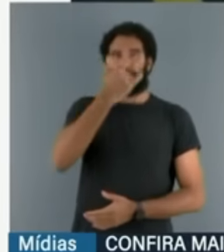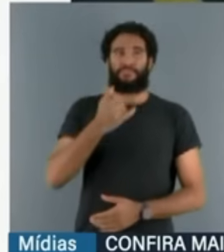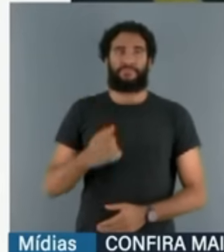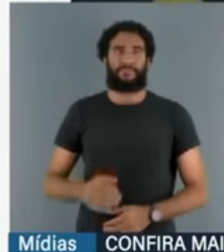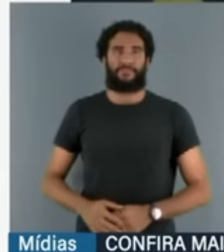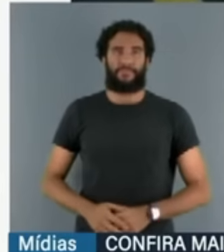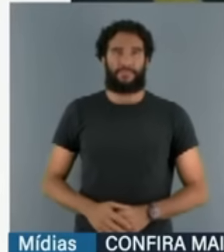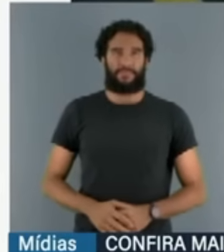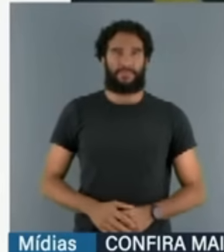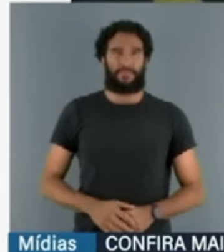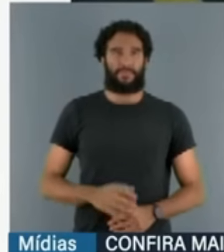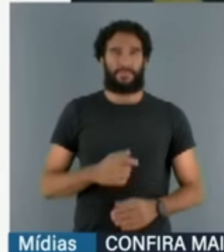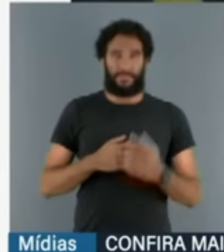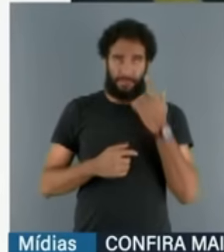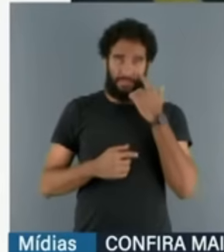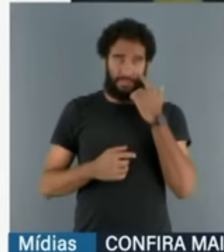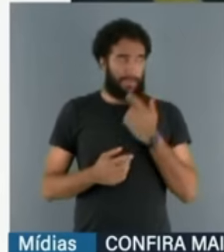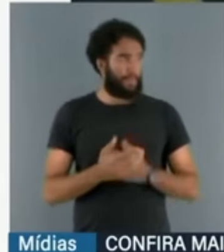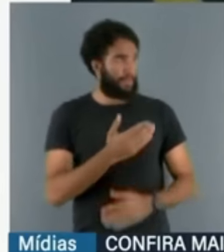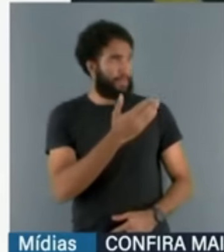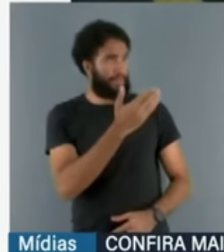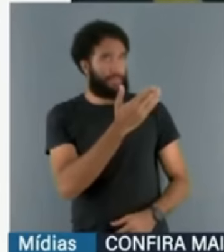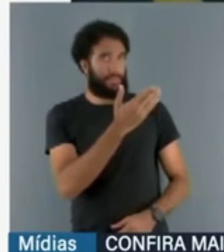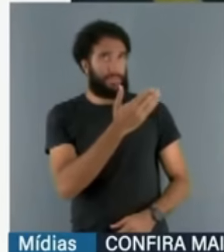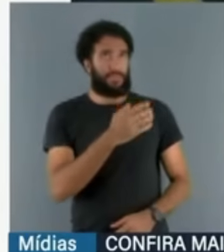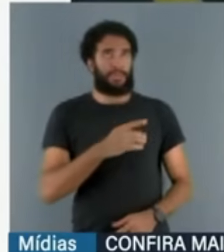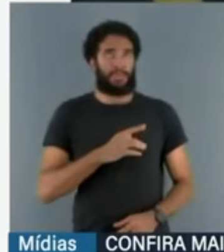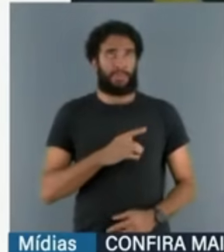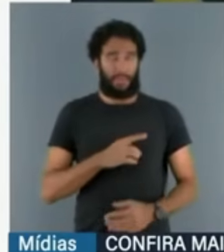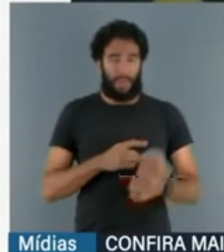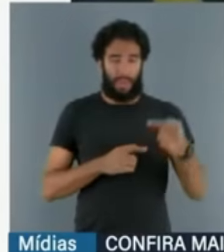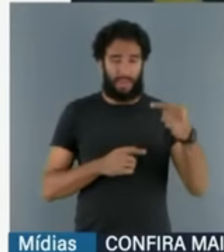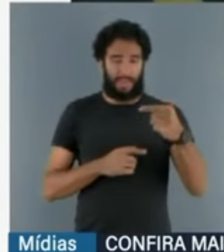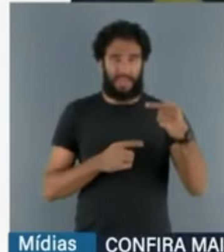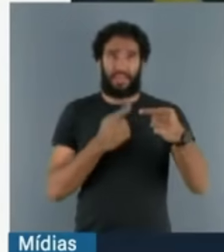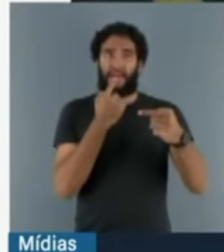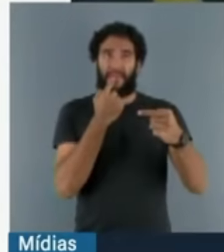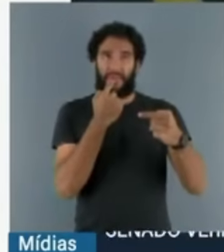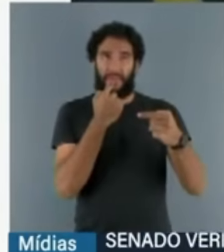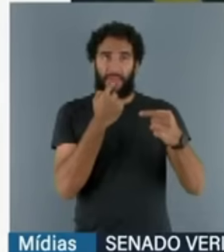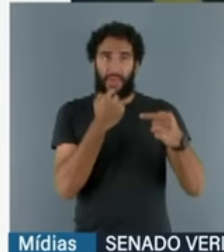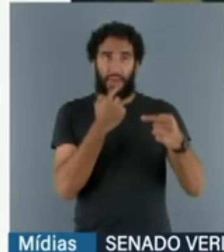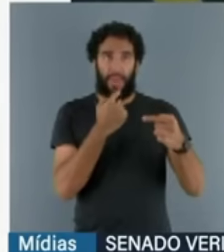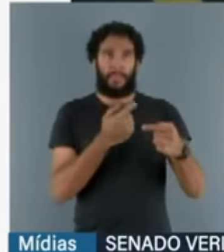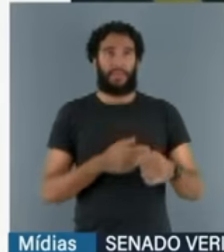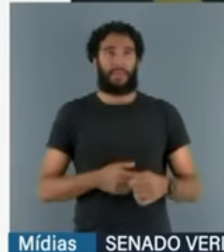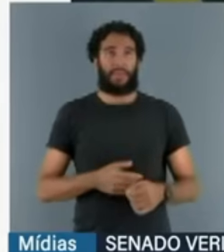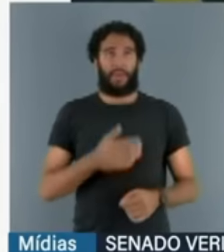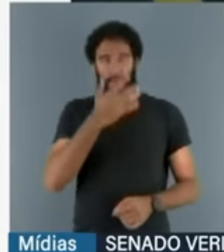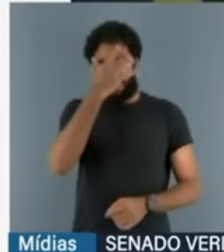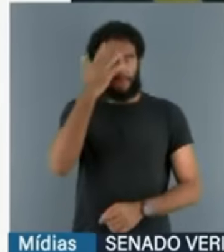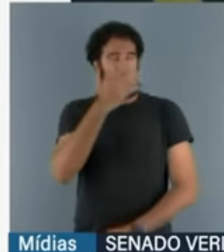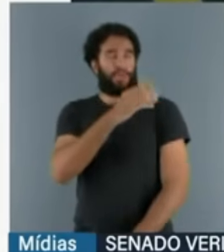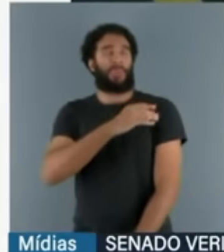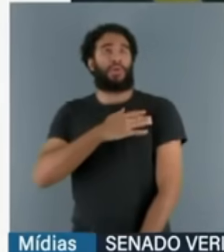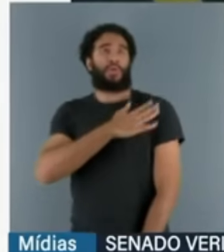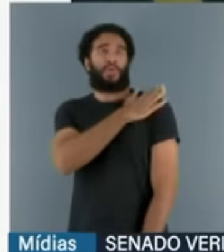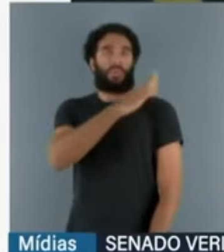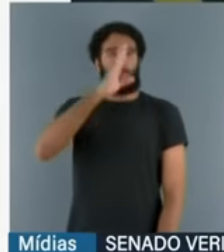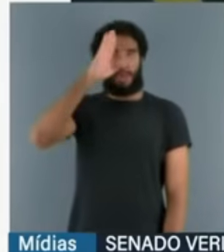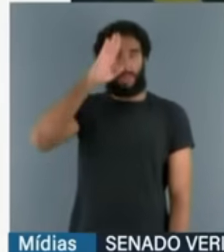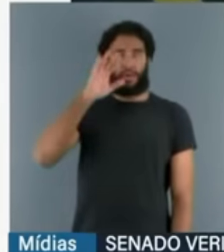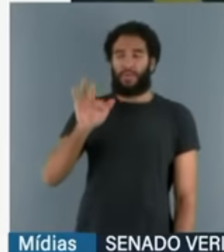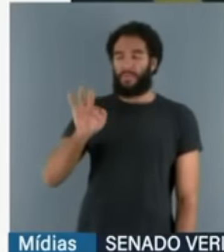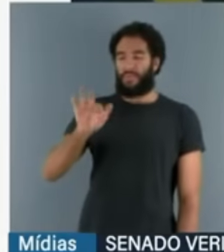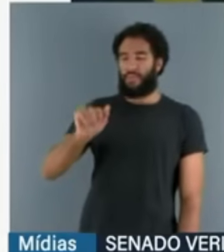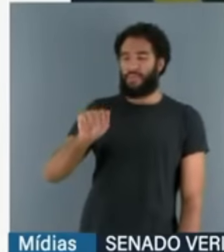outra imagem, naquela seta vermelha, é o Coronel Fábio, né? Aonde ele está ali, por